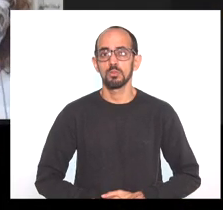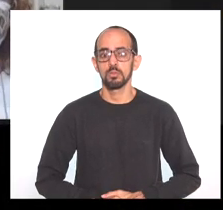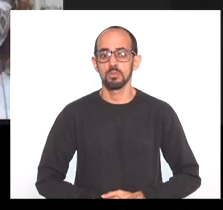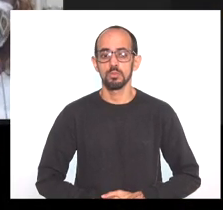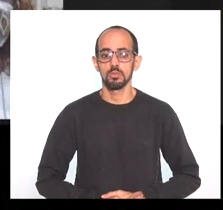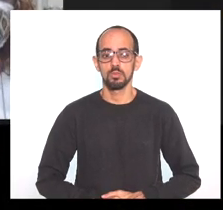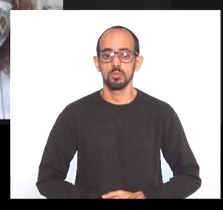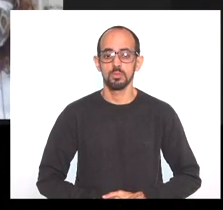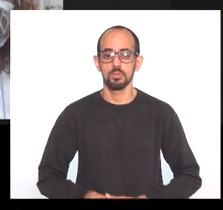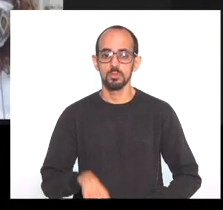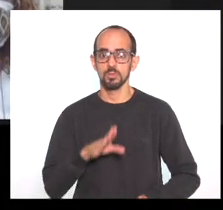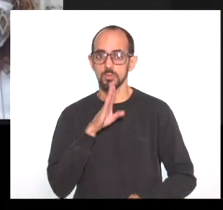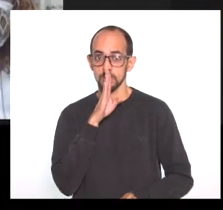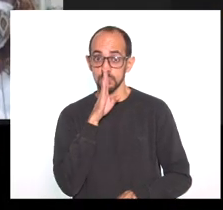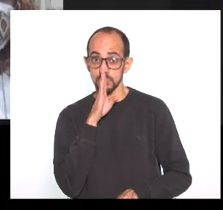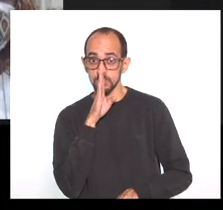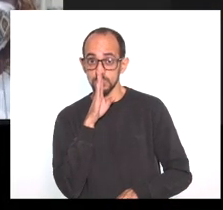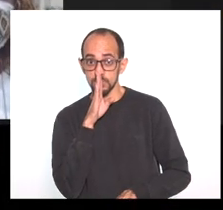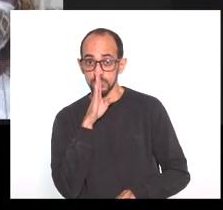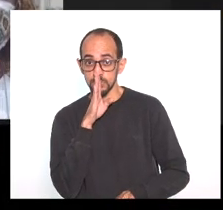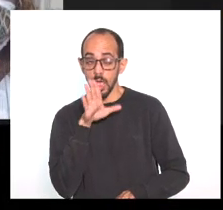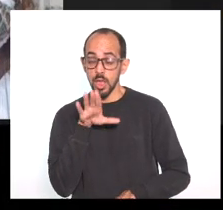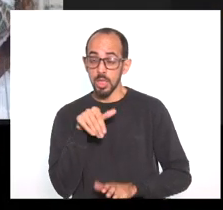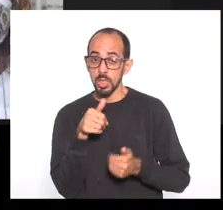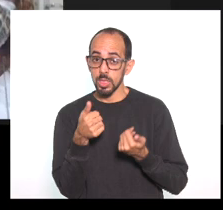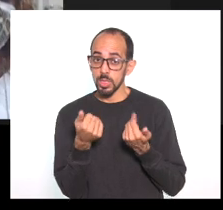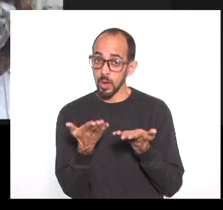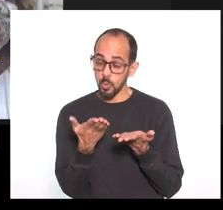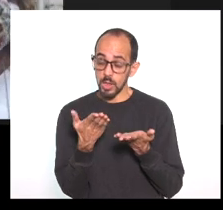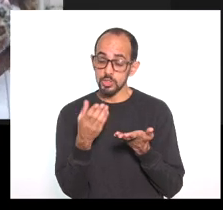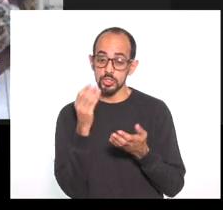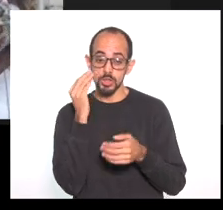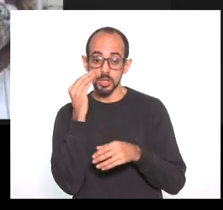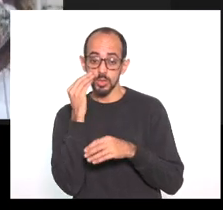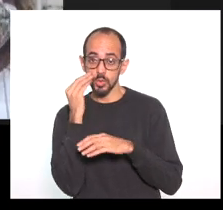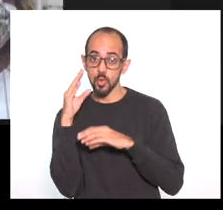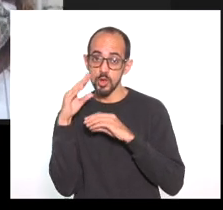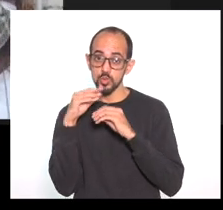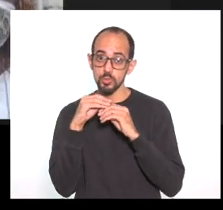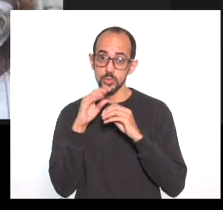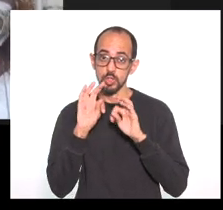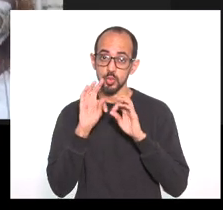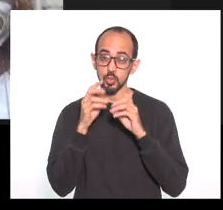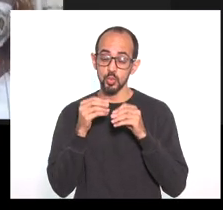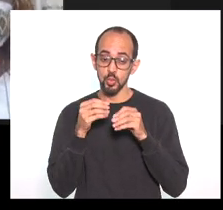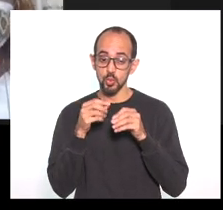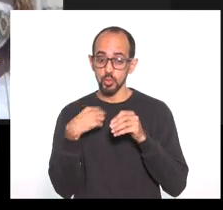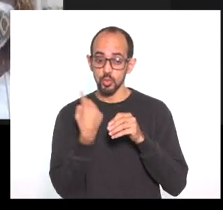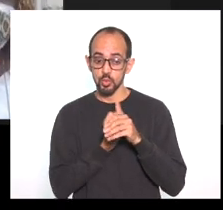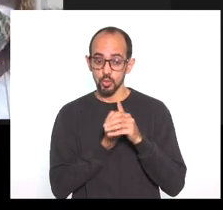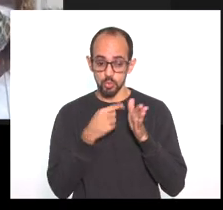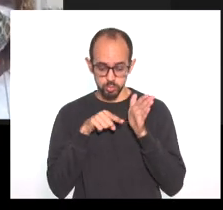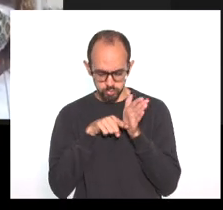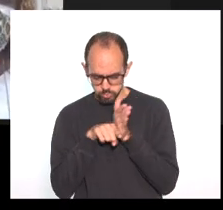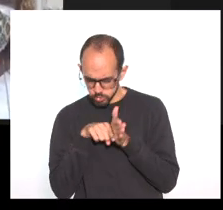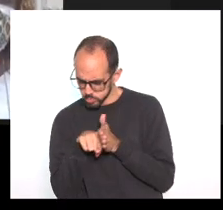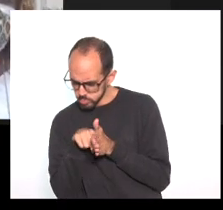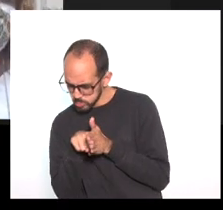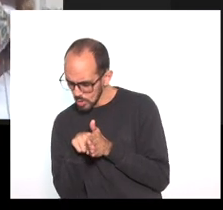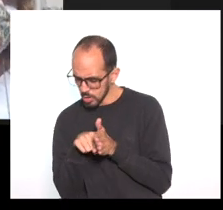A gente procurou abranger tudo aquilo que a gente leu, que verificou que tinha